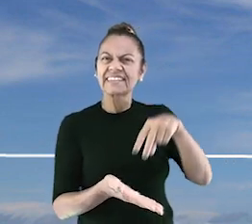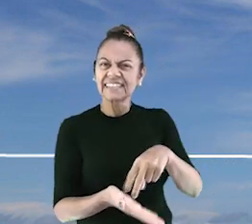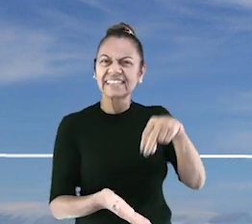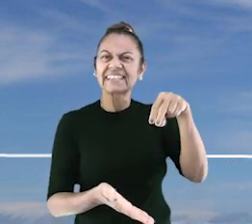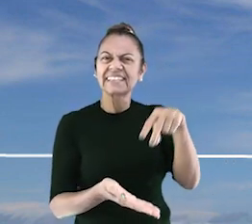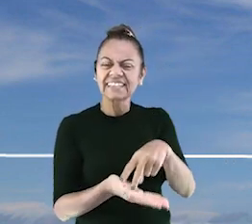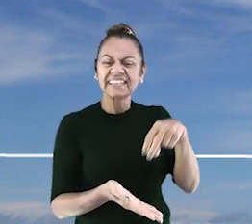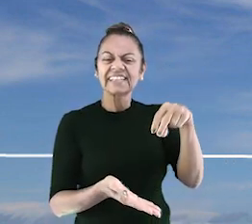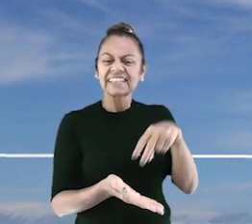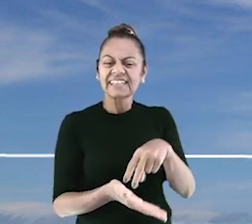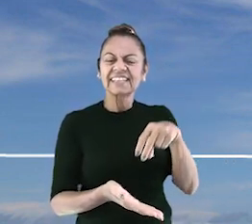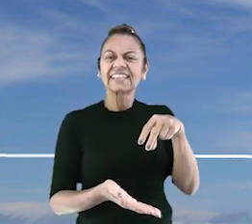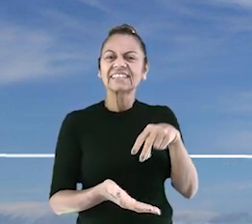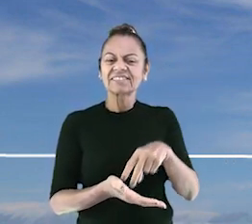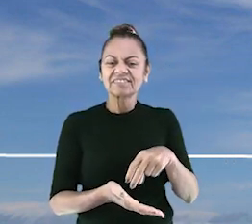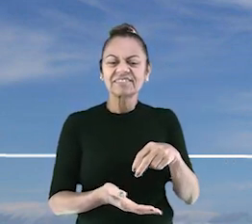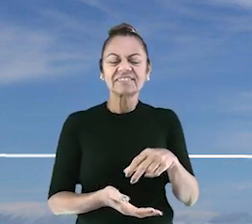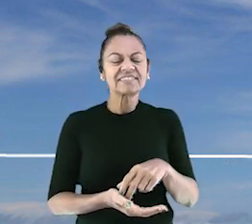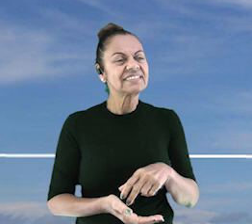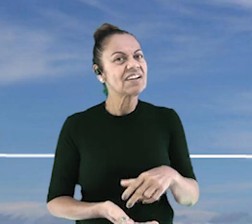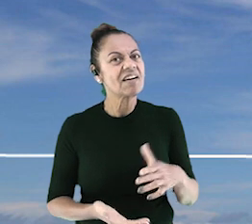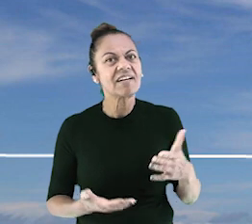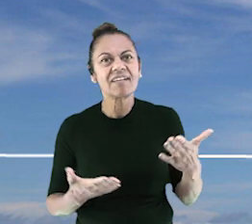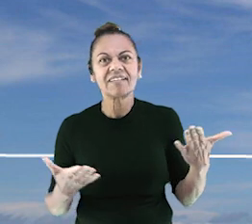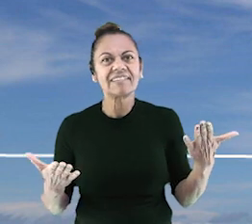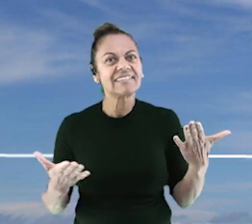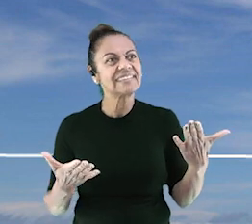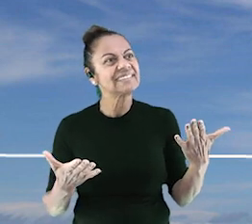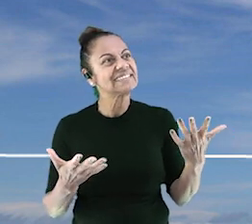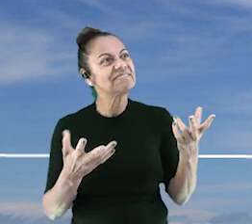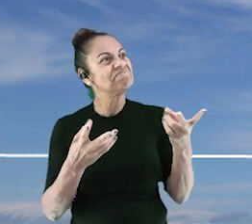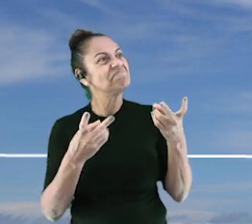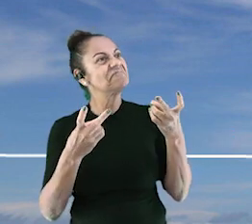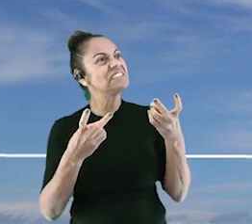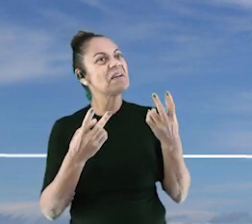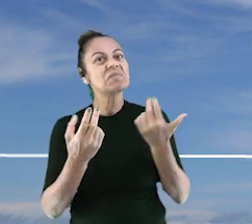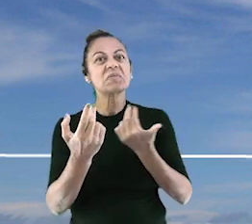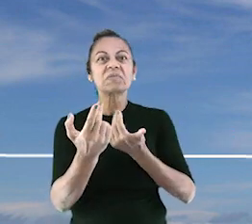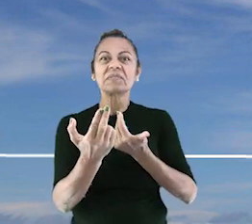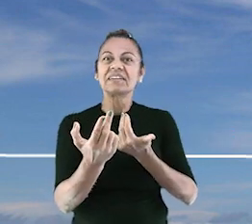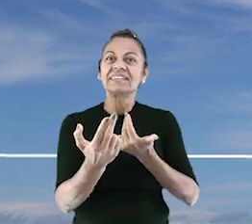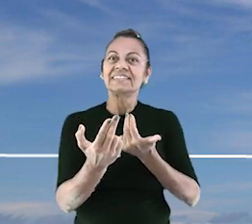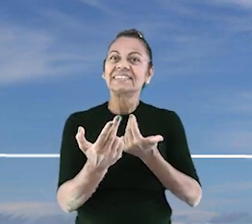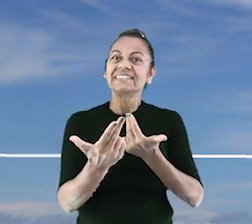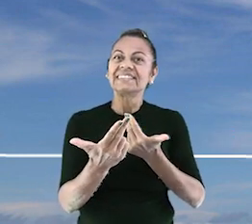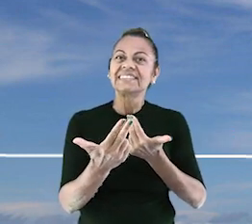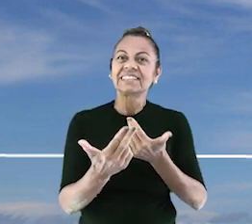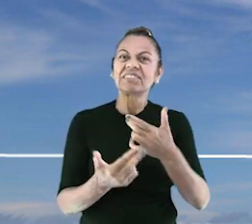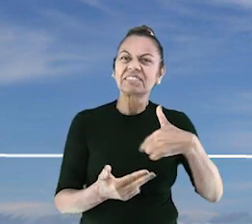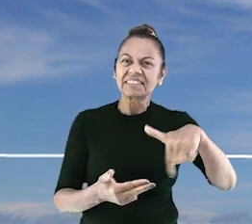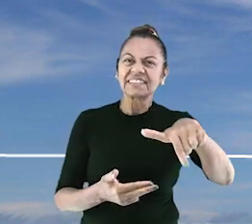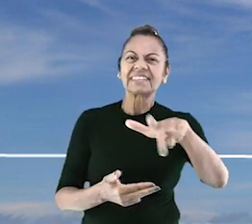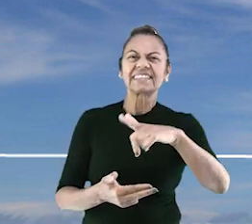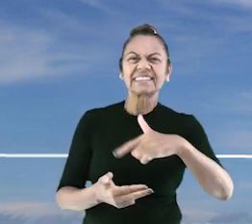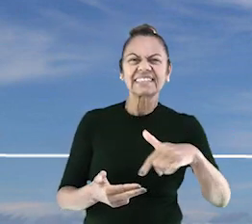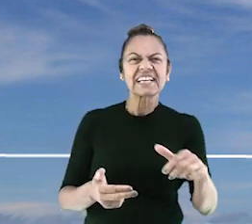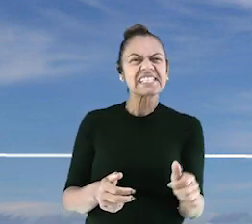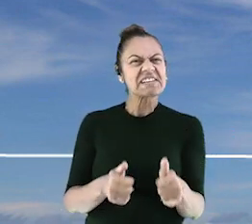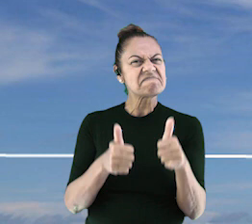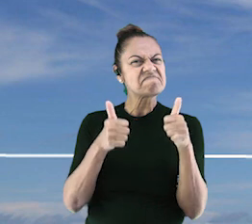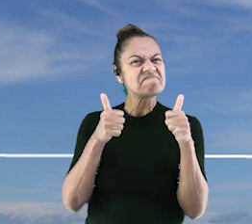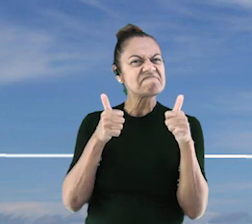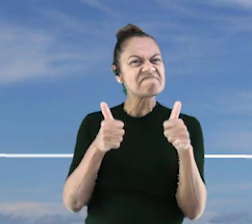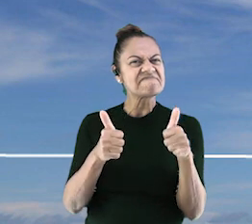mundo pulando, pulando, pulando. Gente, olha esse pessoal pulando igual vocês. Vocês são